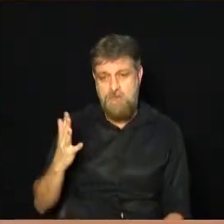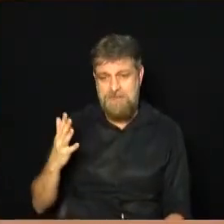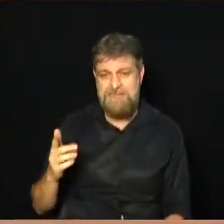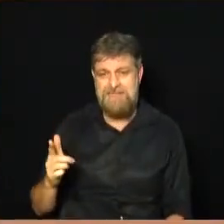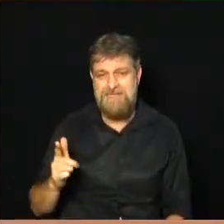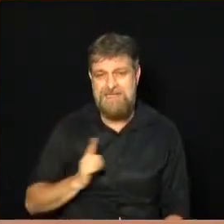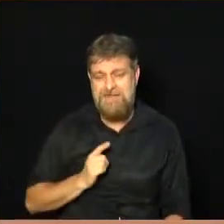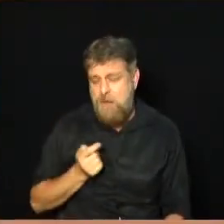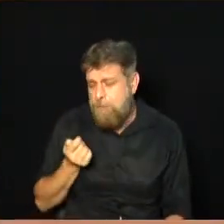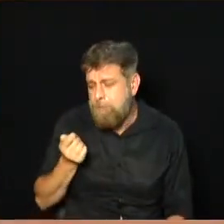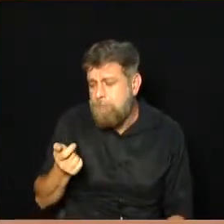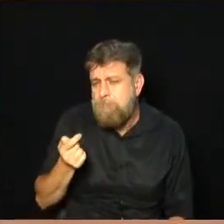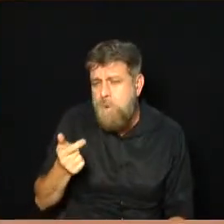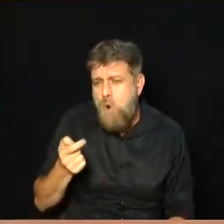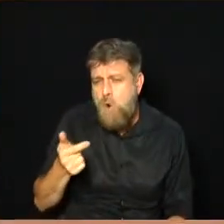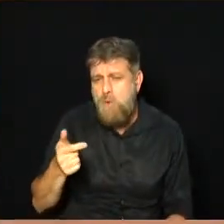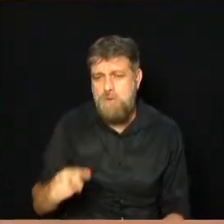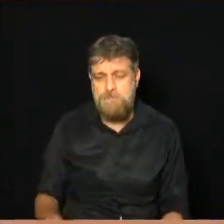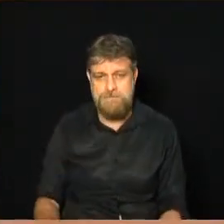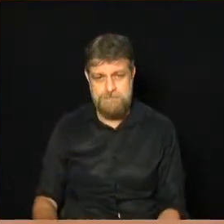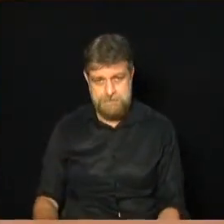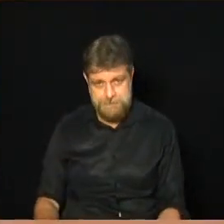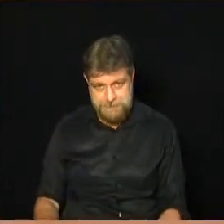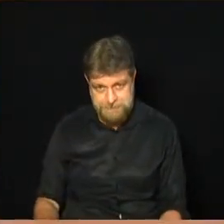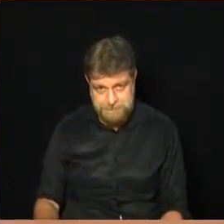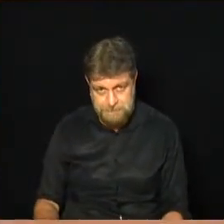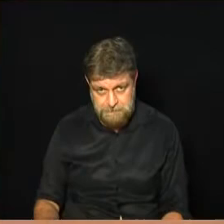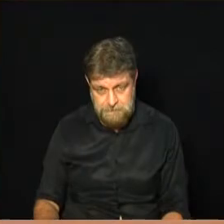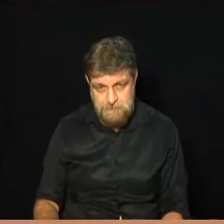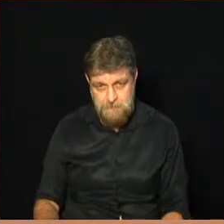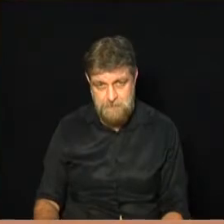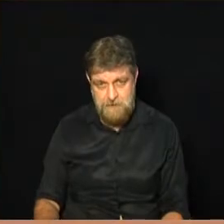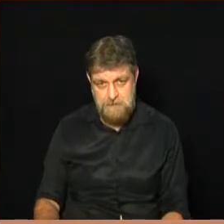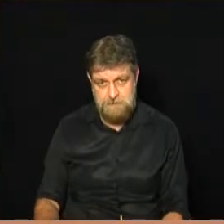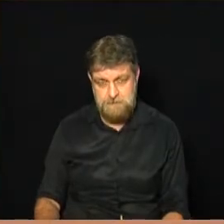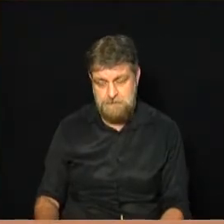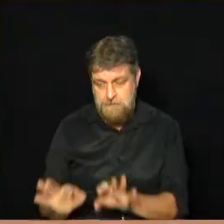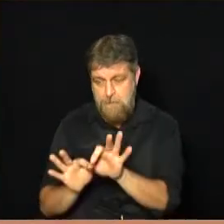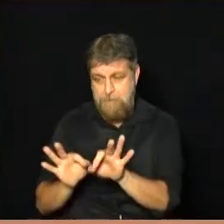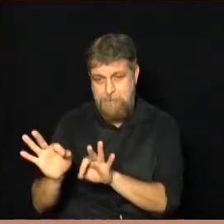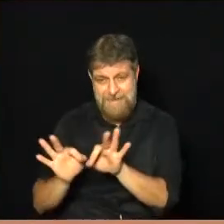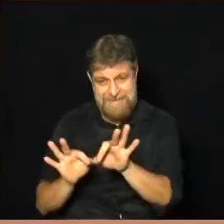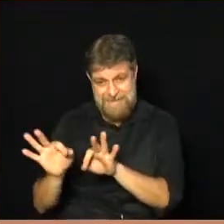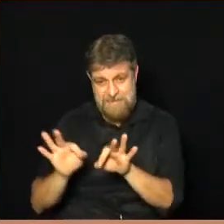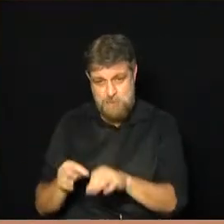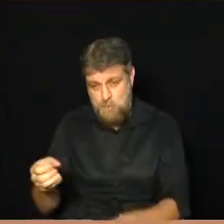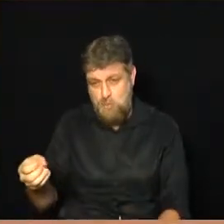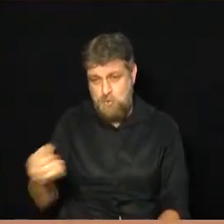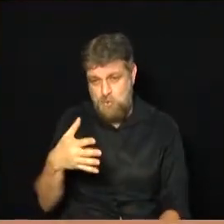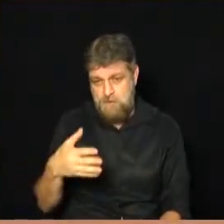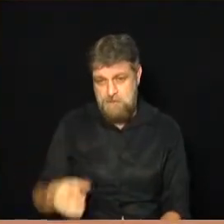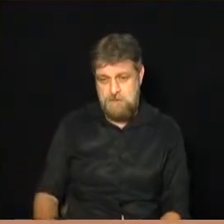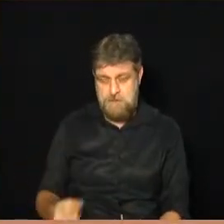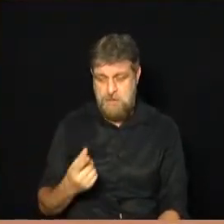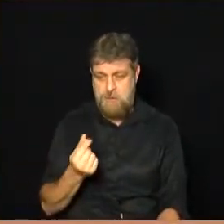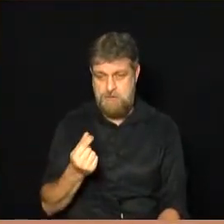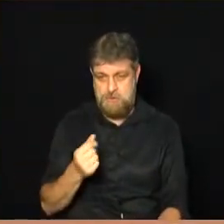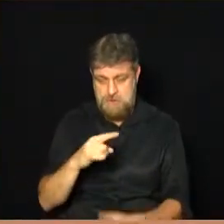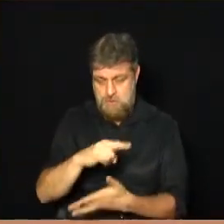tivemos pouquíssimos que a gente chama de replanilhamentos. Replanilhamento é um aditivo